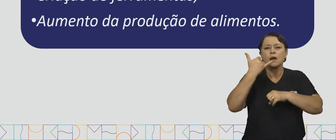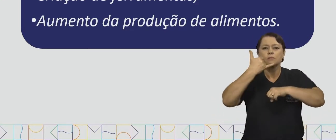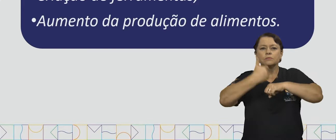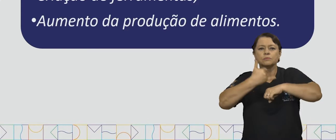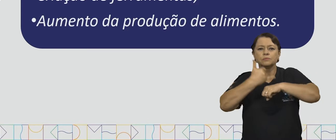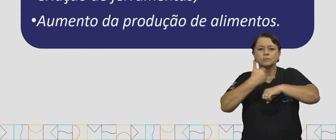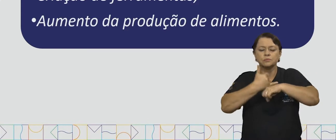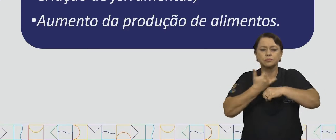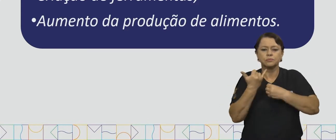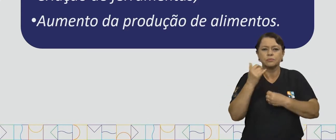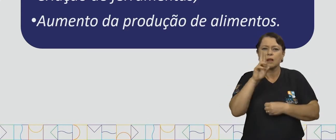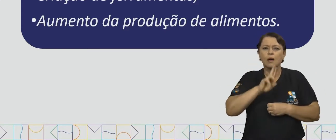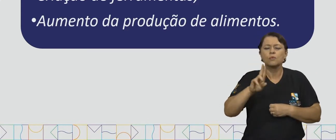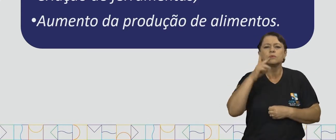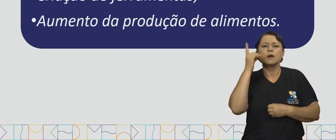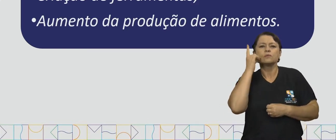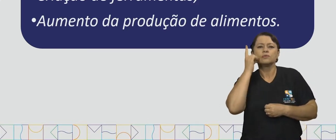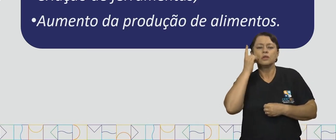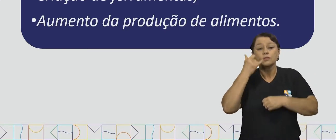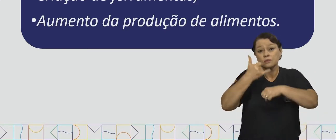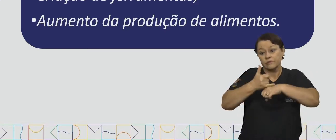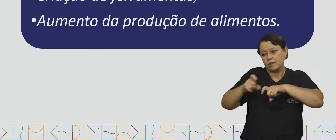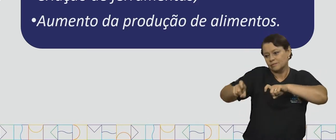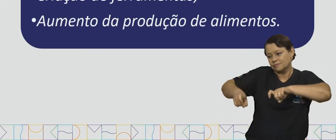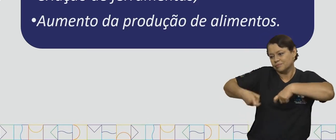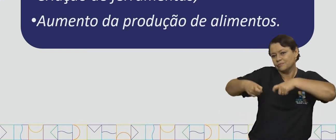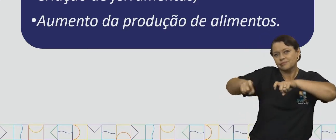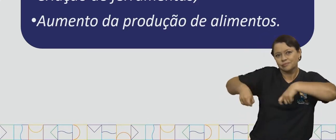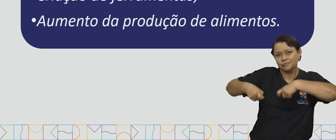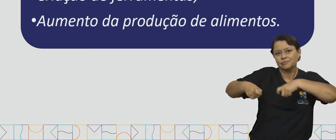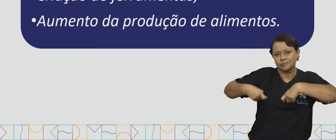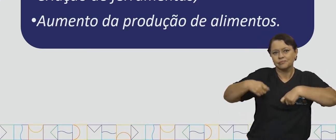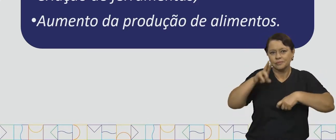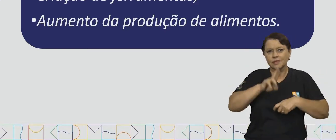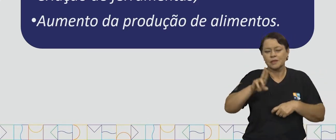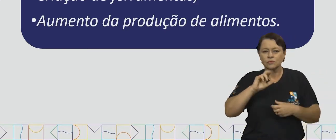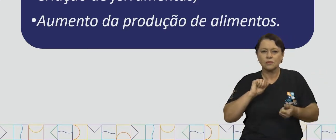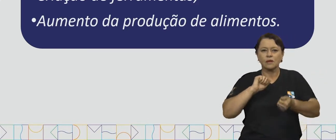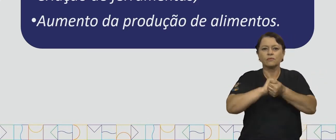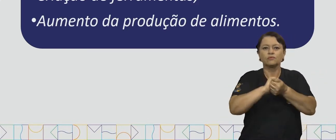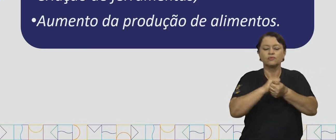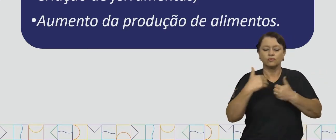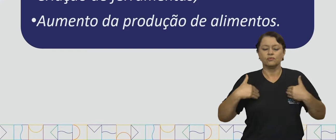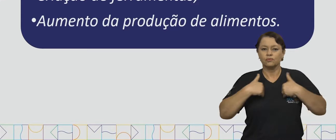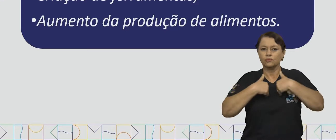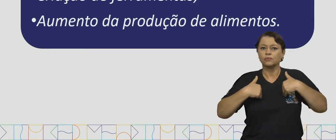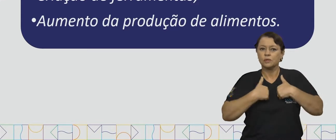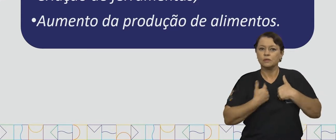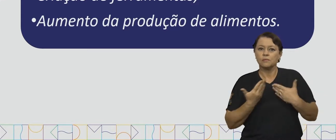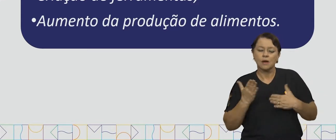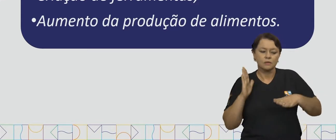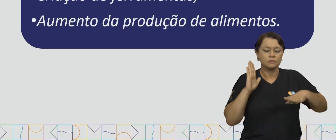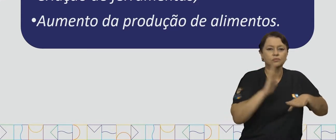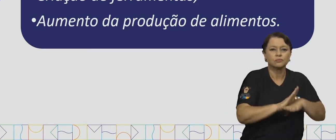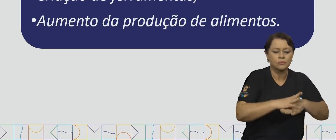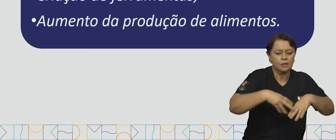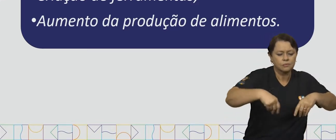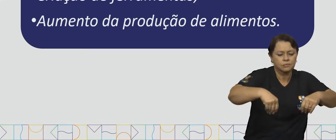tarefas do dia a dia, como arados, por exemplo, que juntamente com os animais domesticados ajudavam a cultivar o